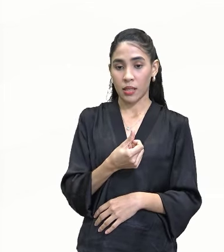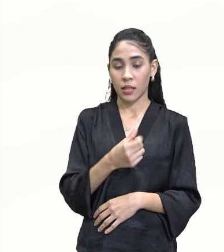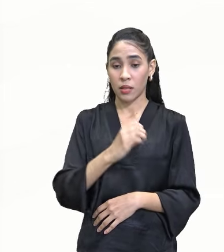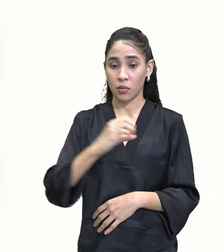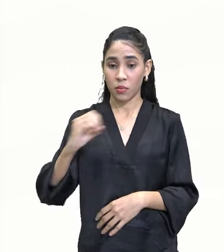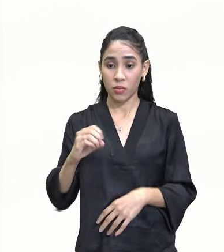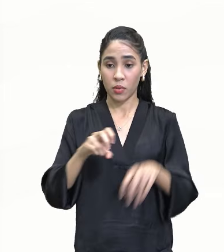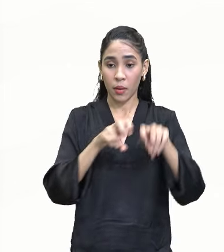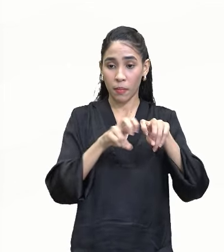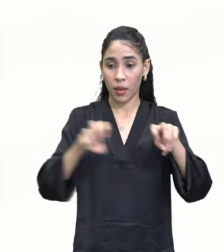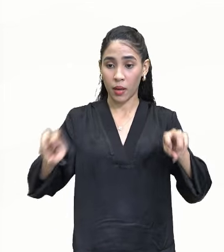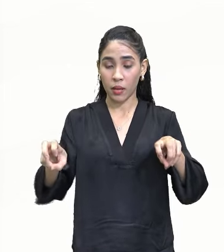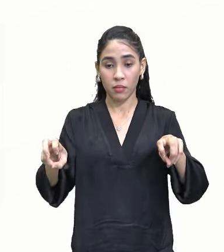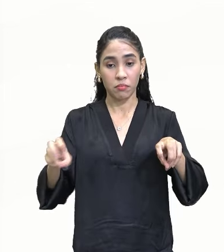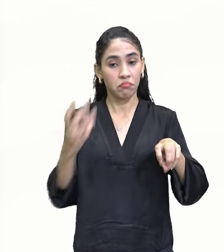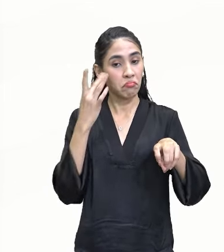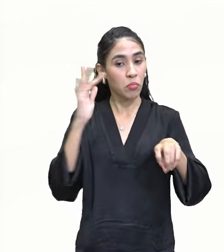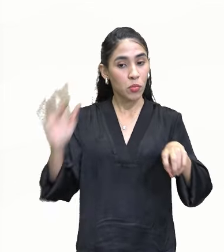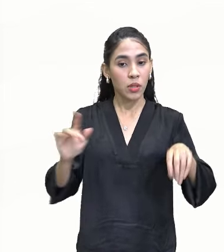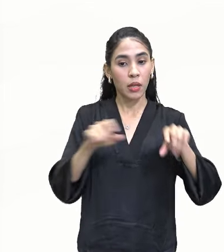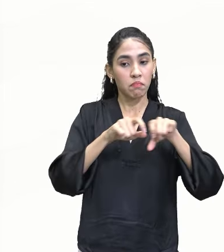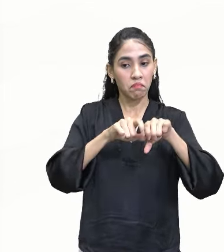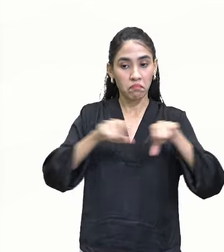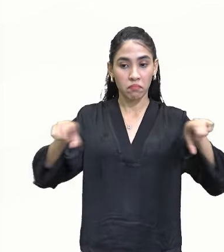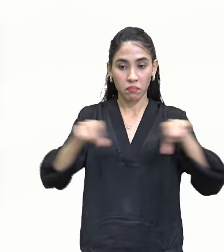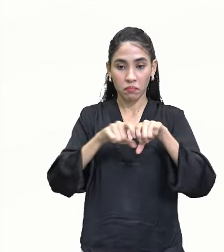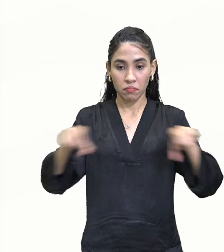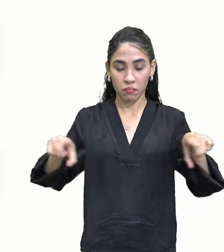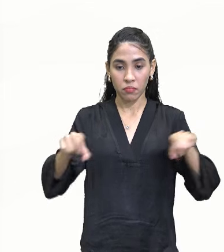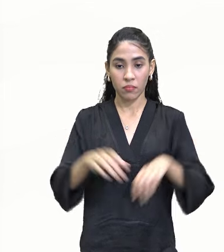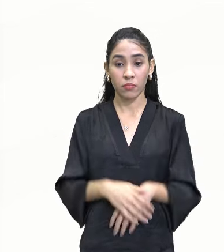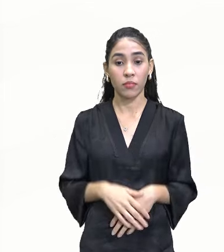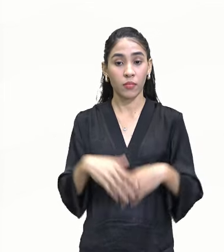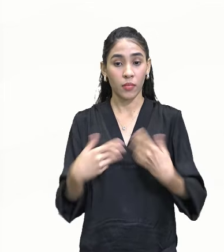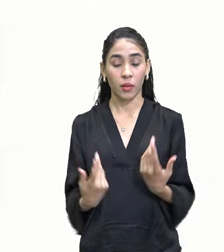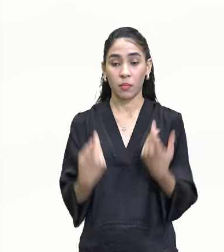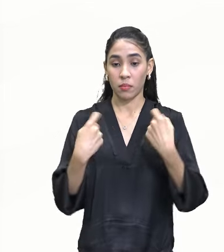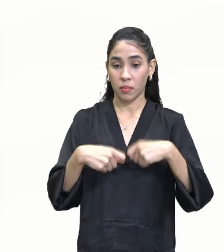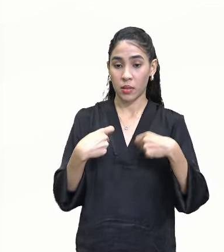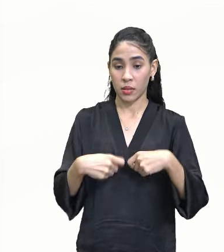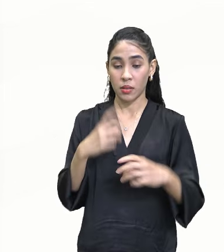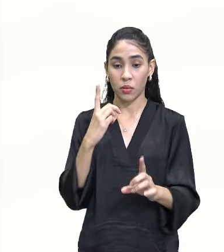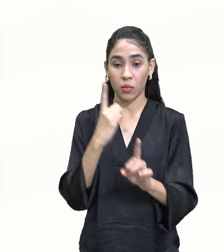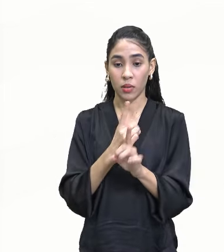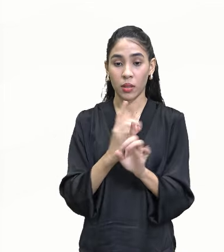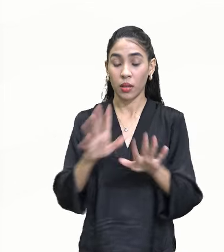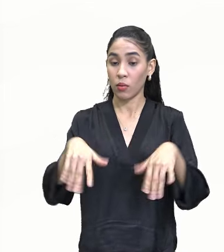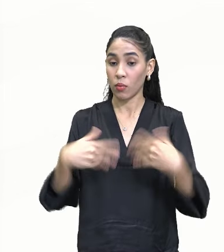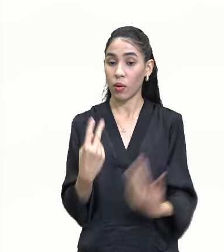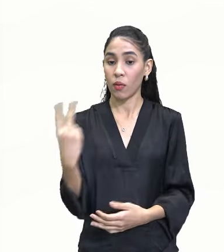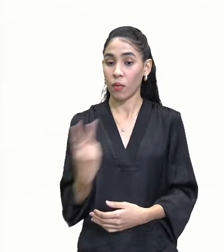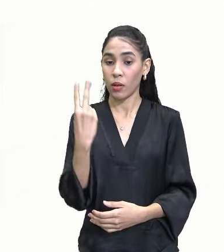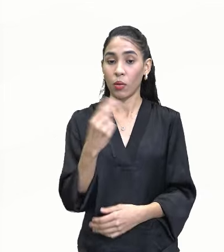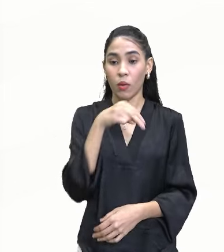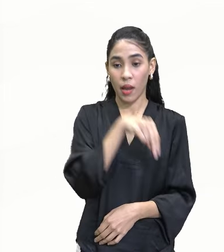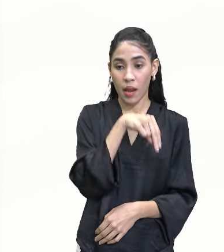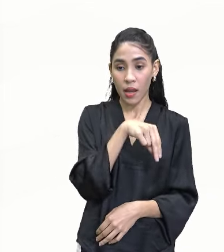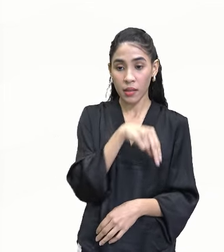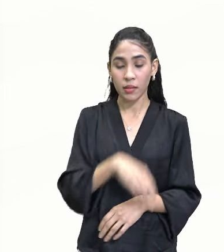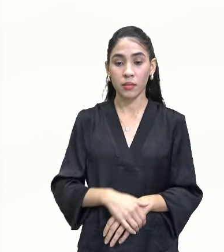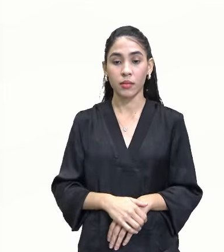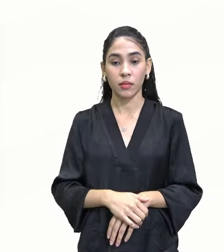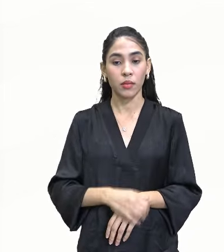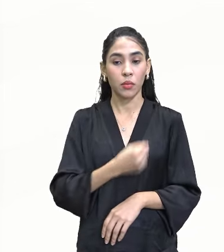eu não sei quantas fileiras tem. Ou seja, eu preciso encontrar qual o valor de N.